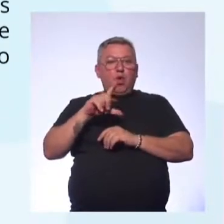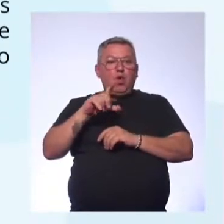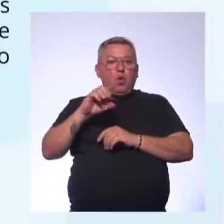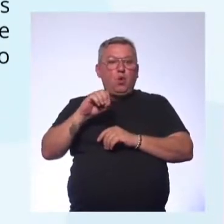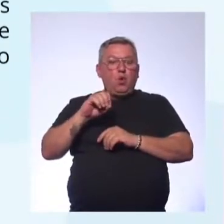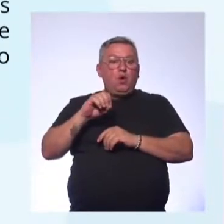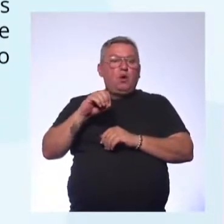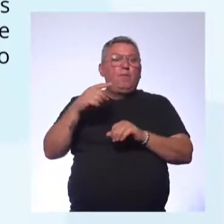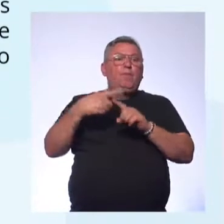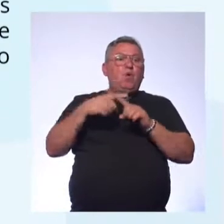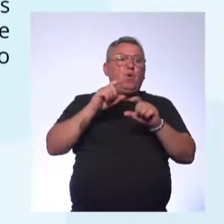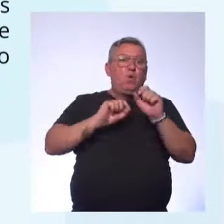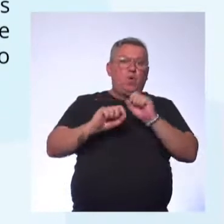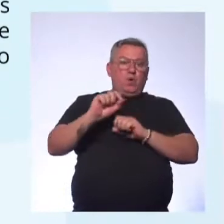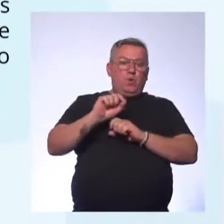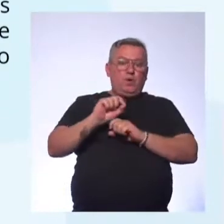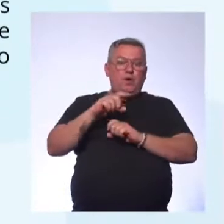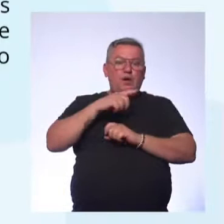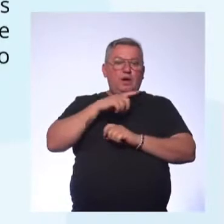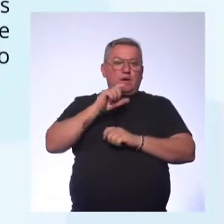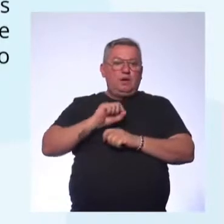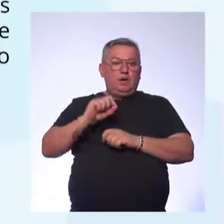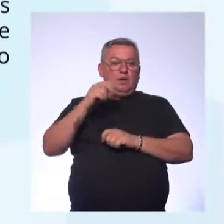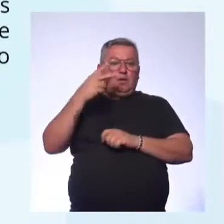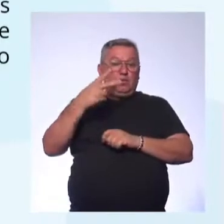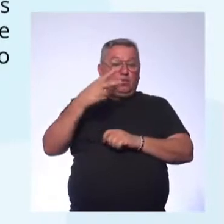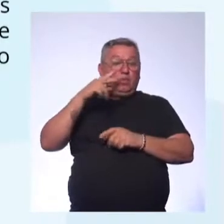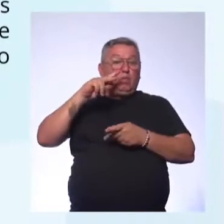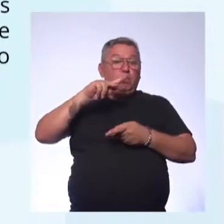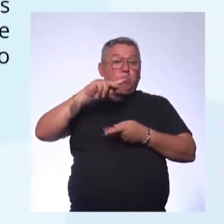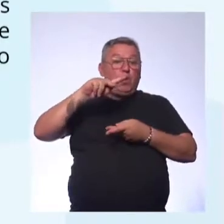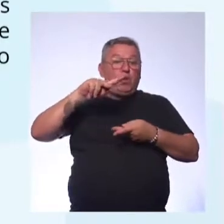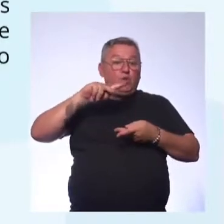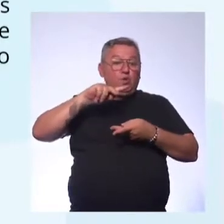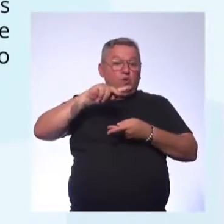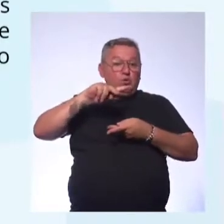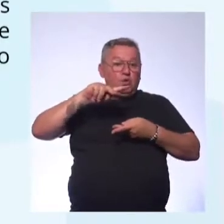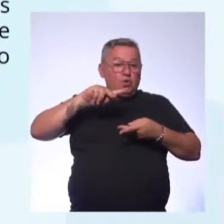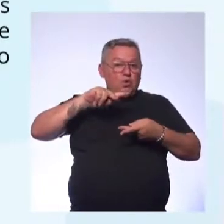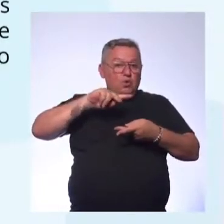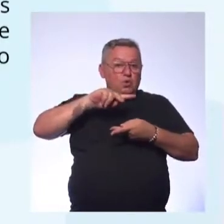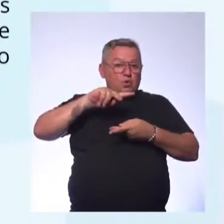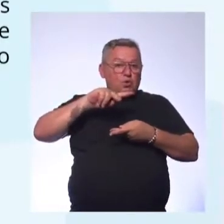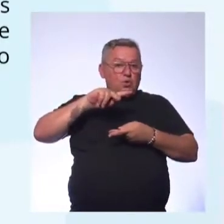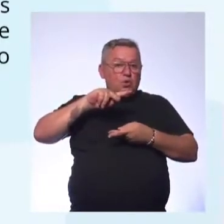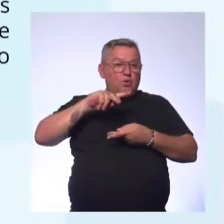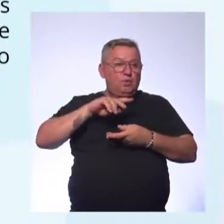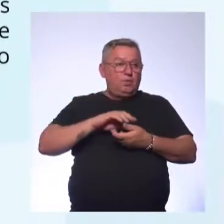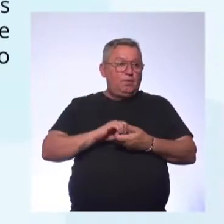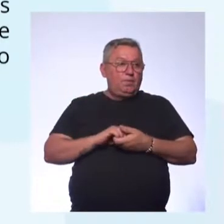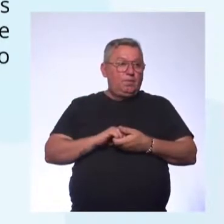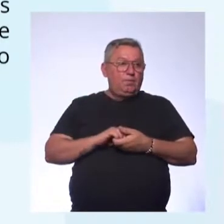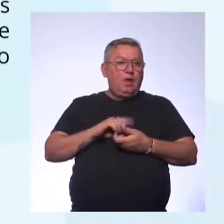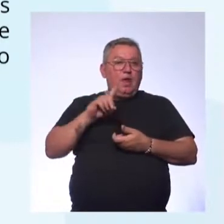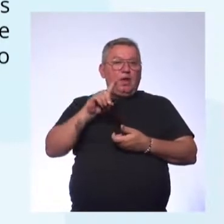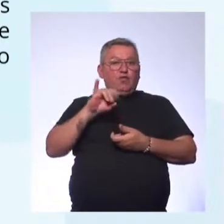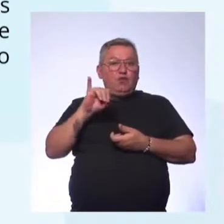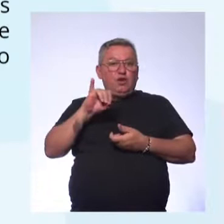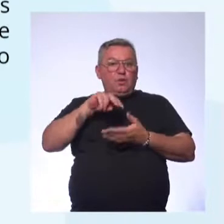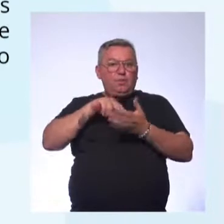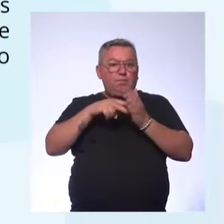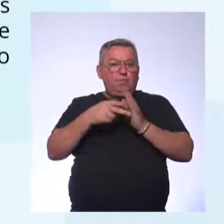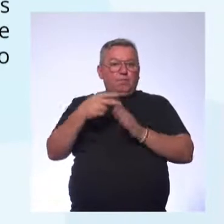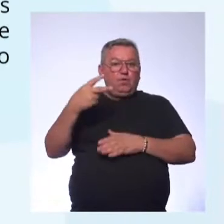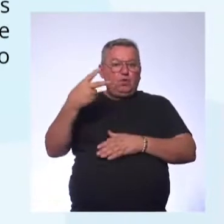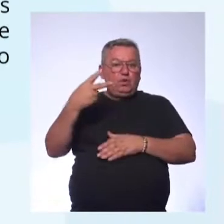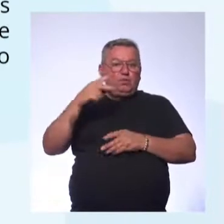é porque eles possuem dois polos de Polo Ok de 2 então